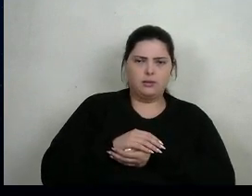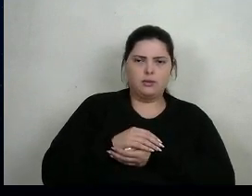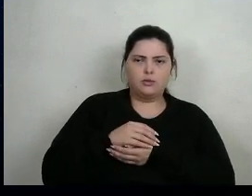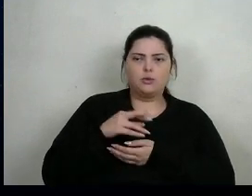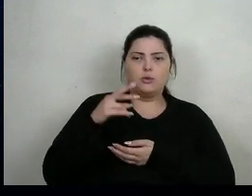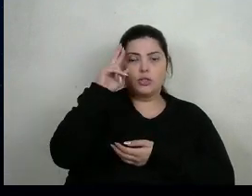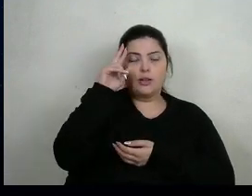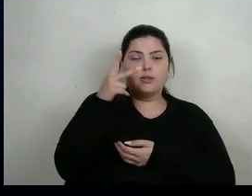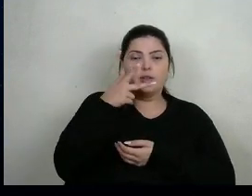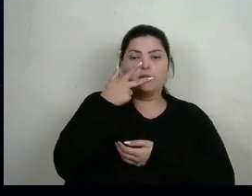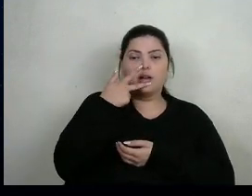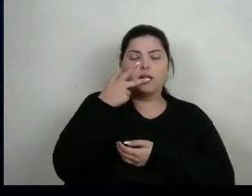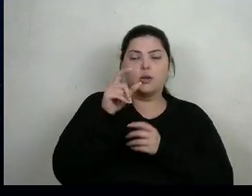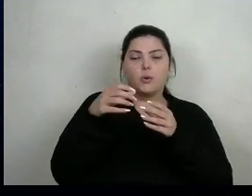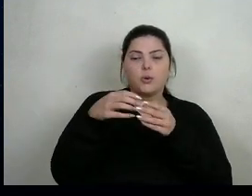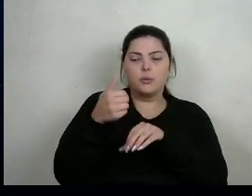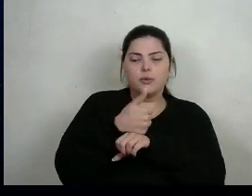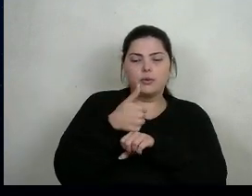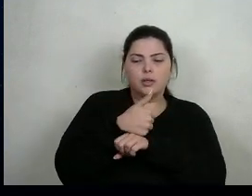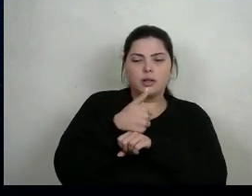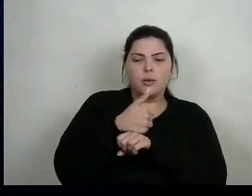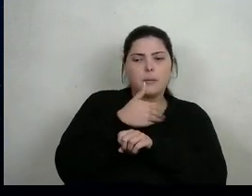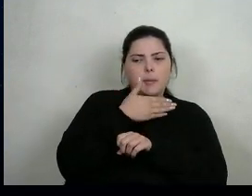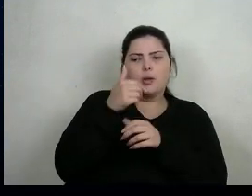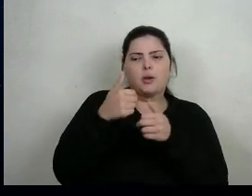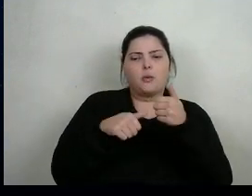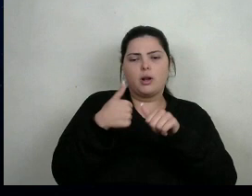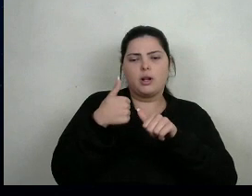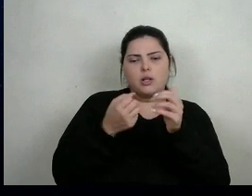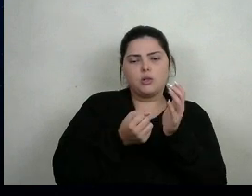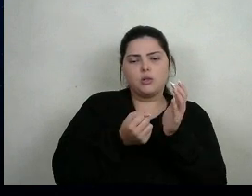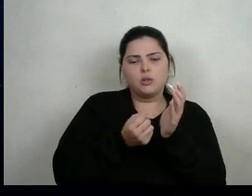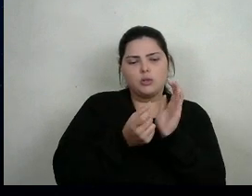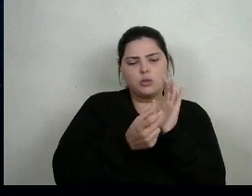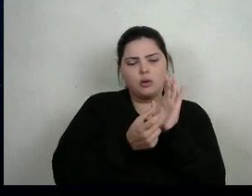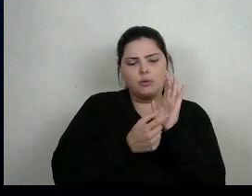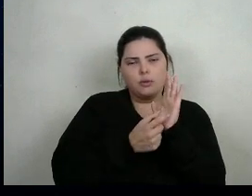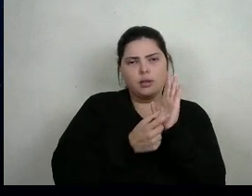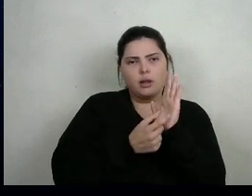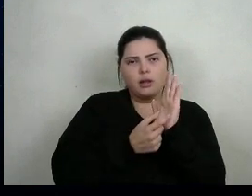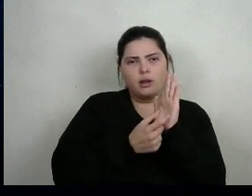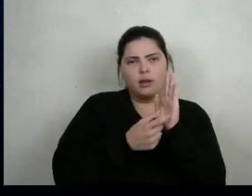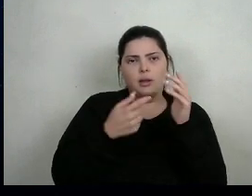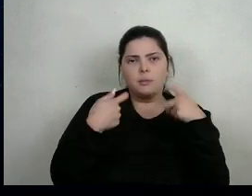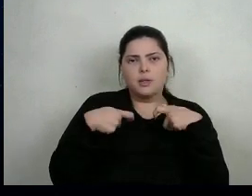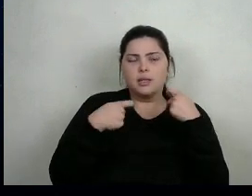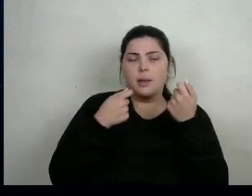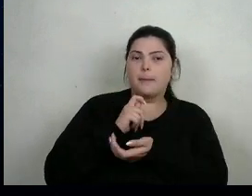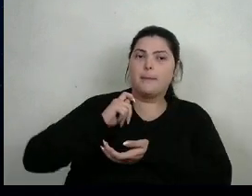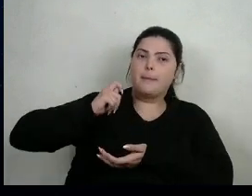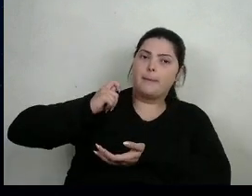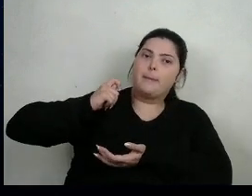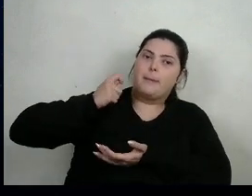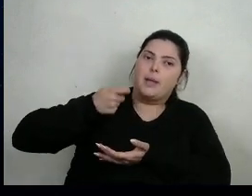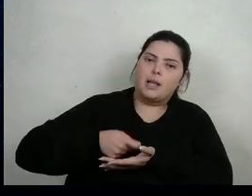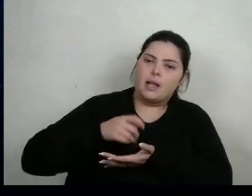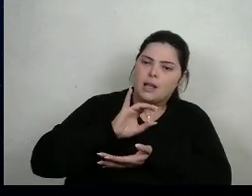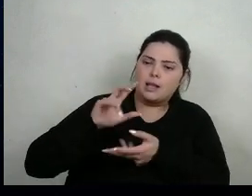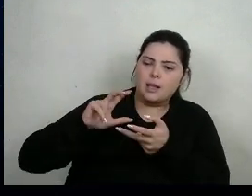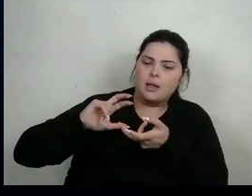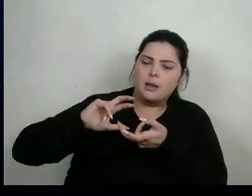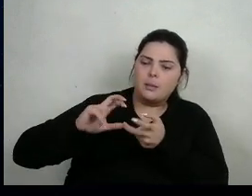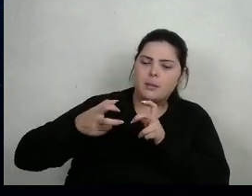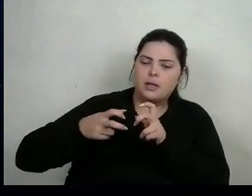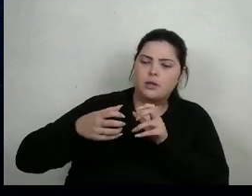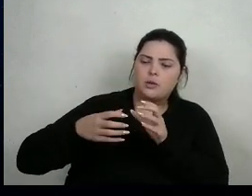e fala para o time que para melhorar a qualidade do software que eles produzem ele vai começar a pagar por cada bug que o time